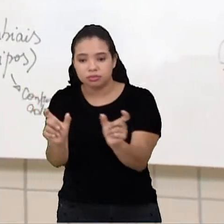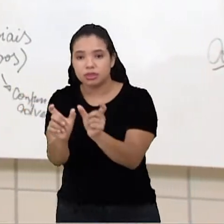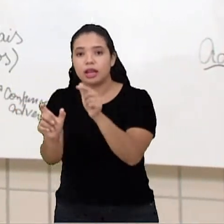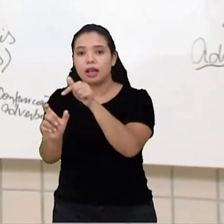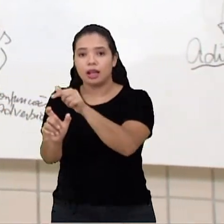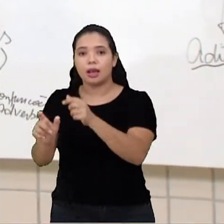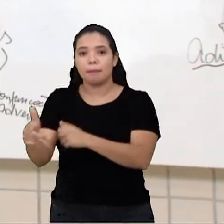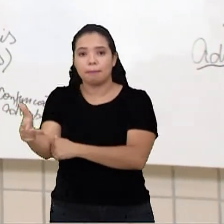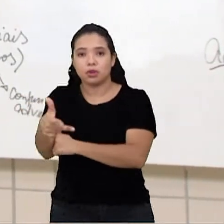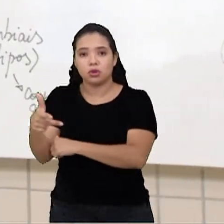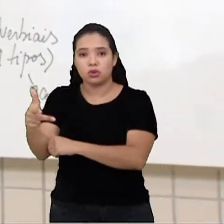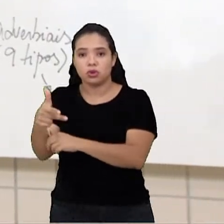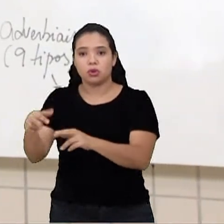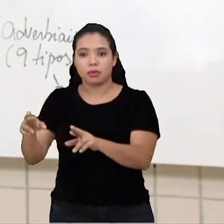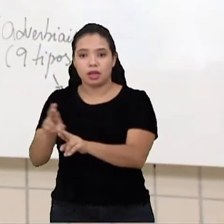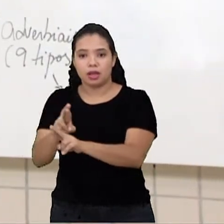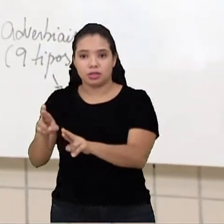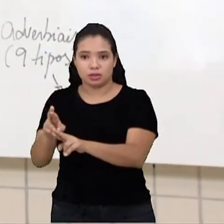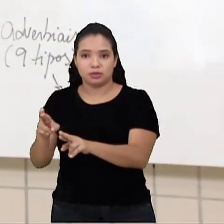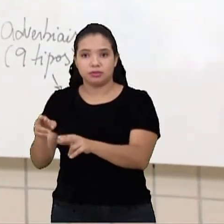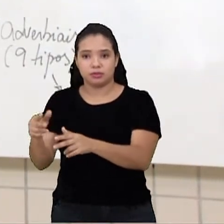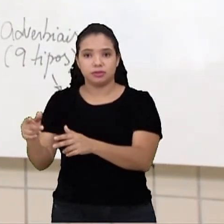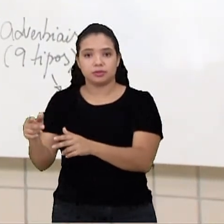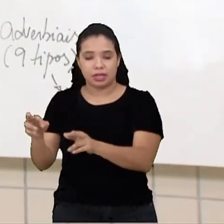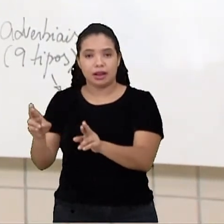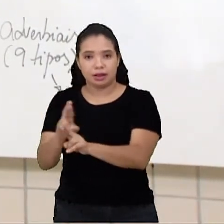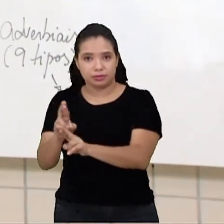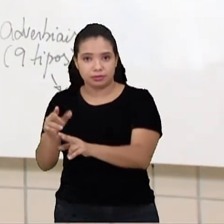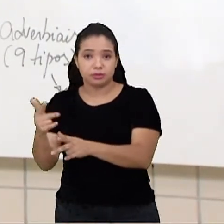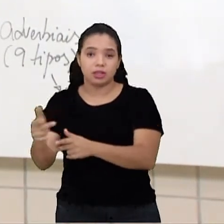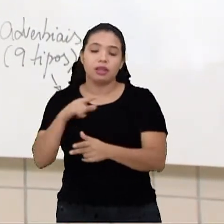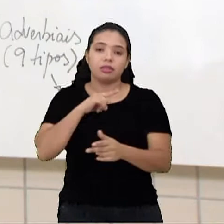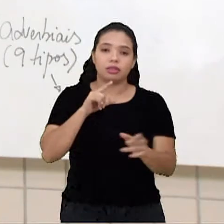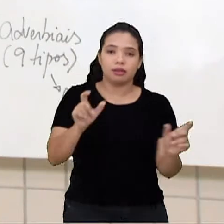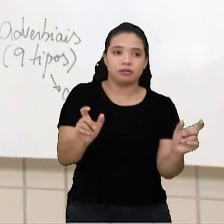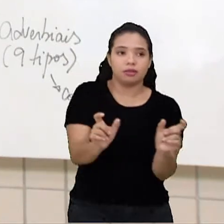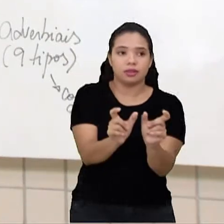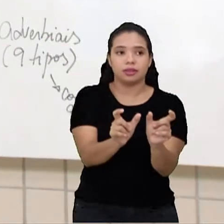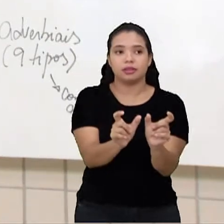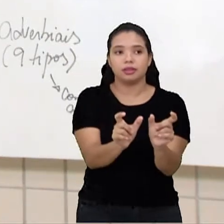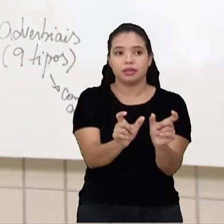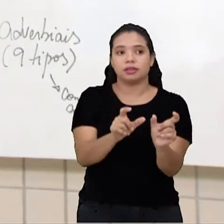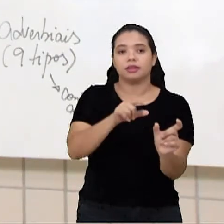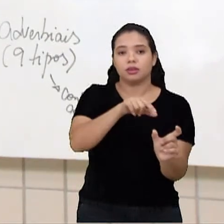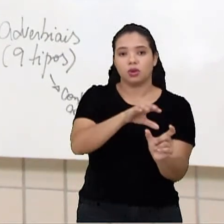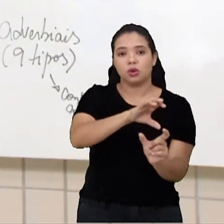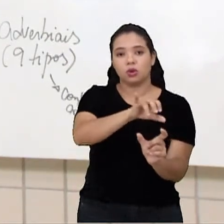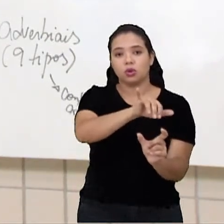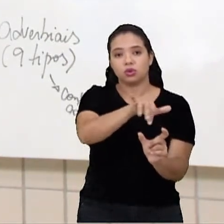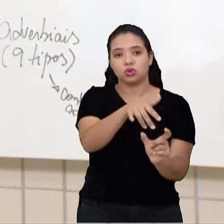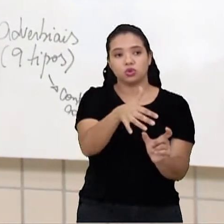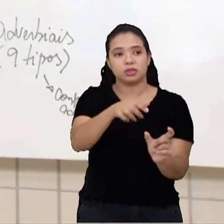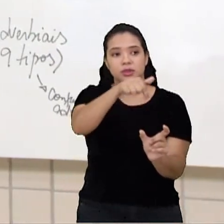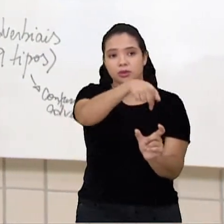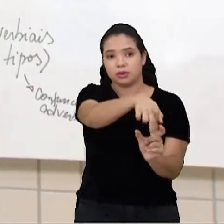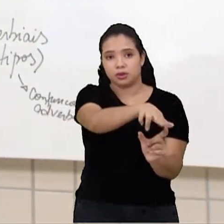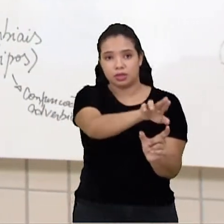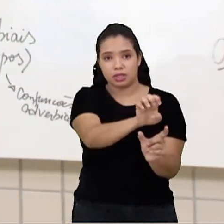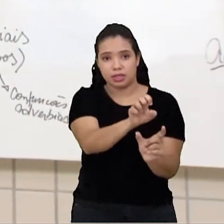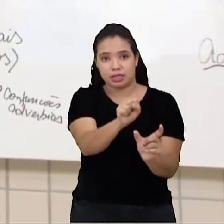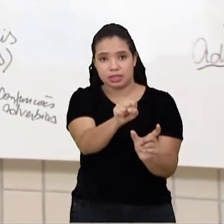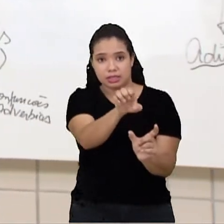pronomes relativos. As substantivas são por conjunções, o que e o se, e tenho